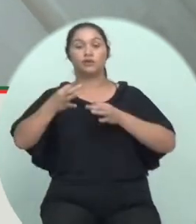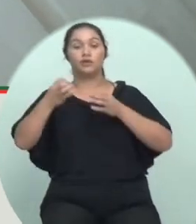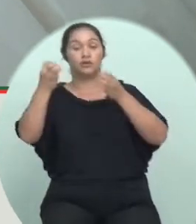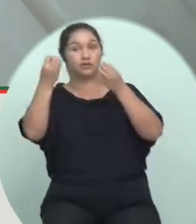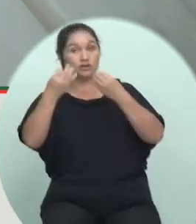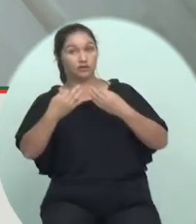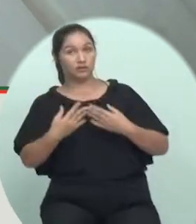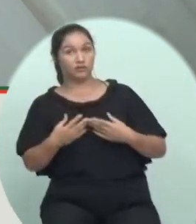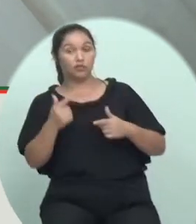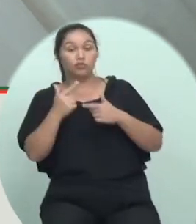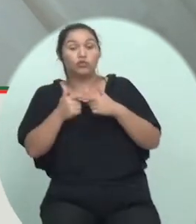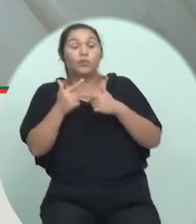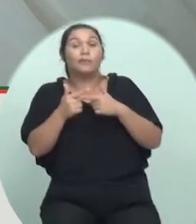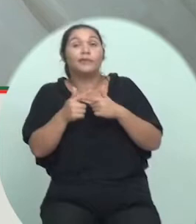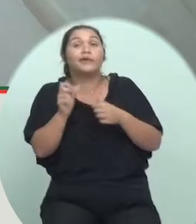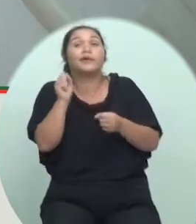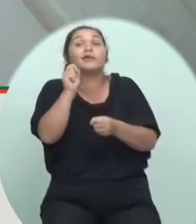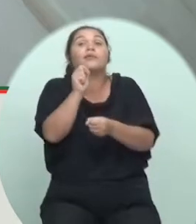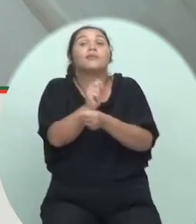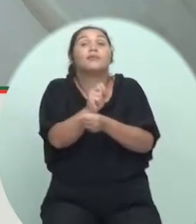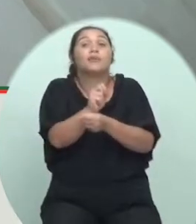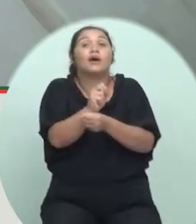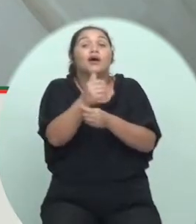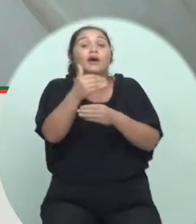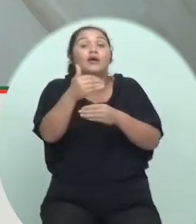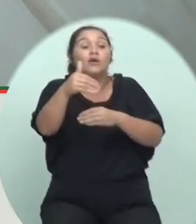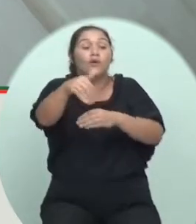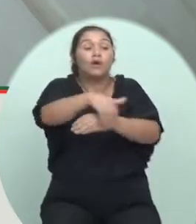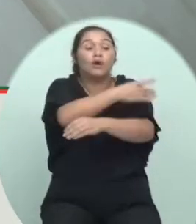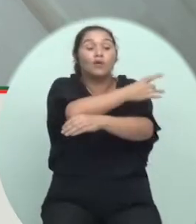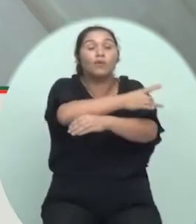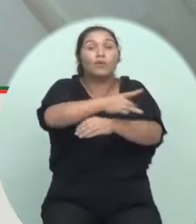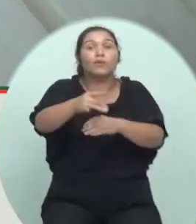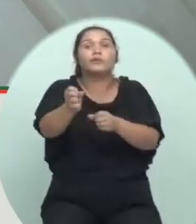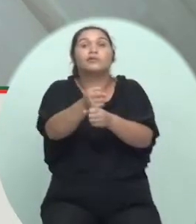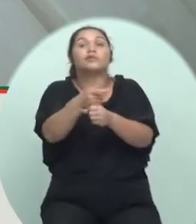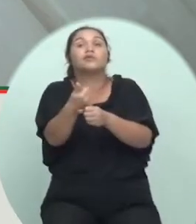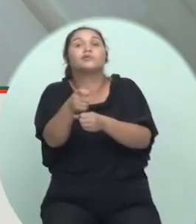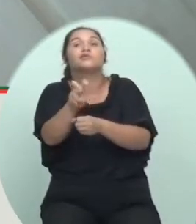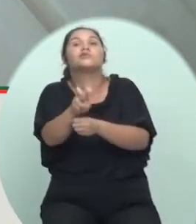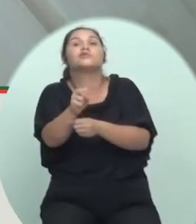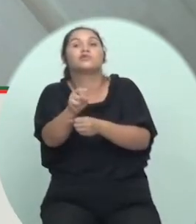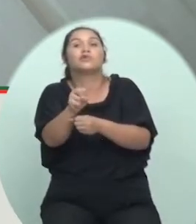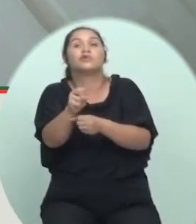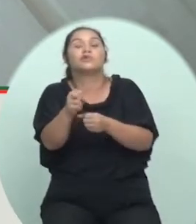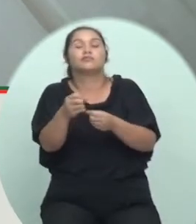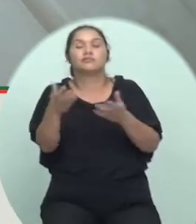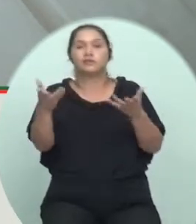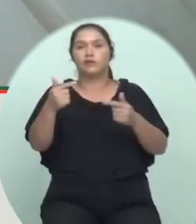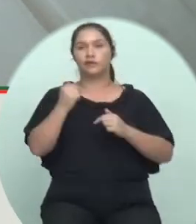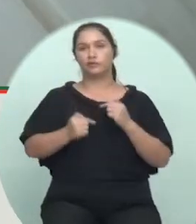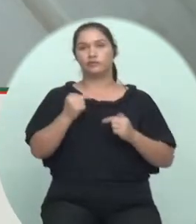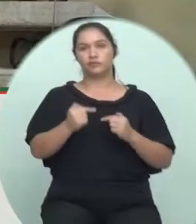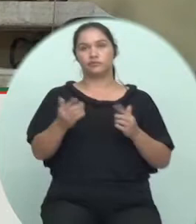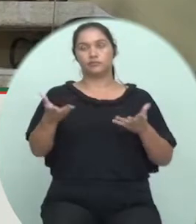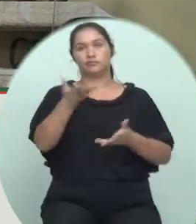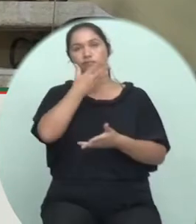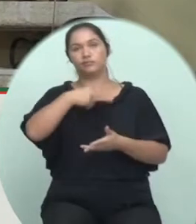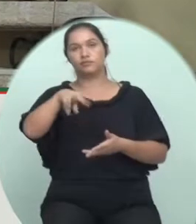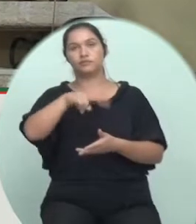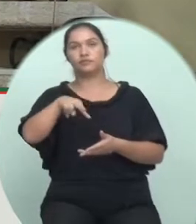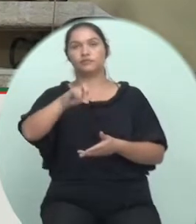paralisação ocorridas durante o ano de 2018. O requerimento está em discussão. Com a palavra, o vereador